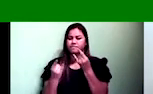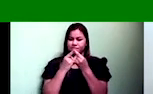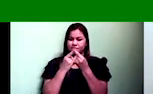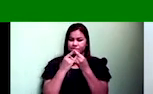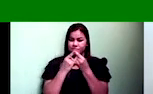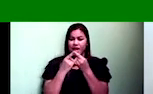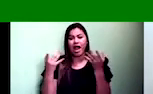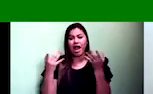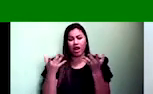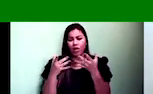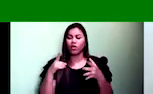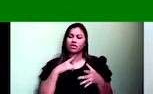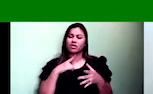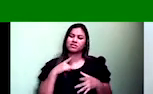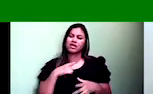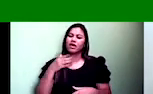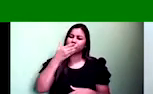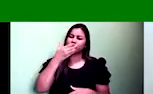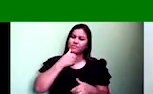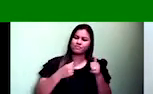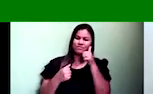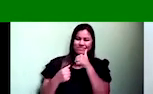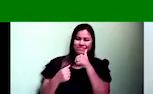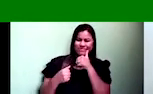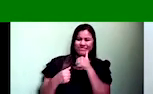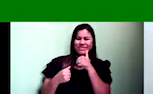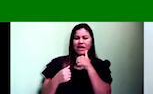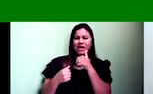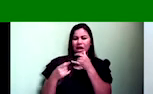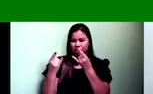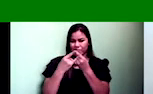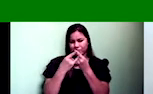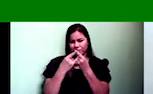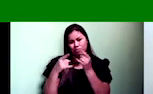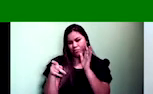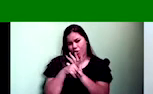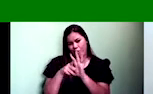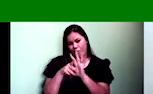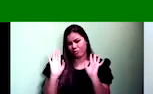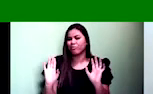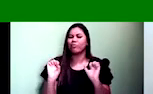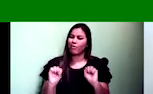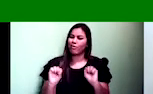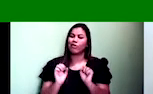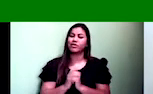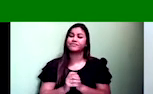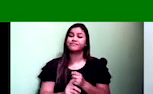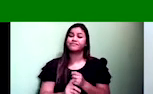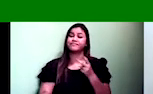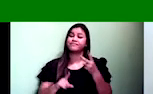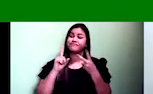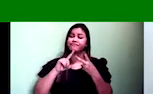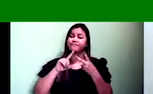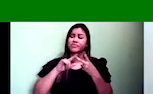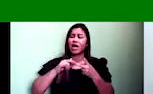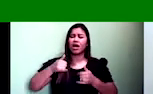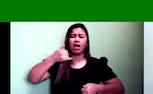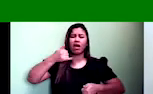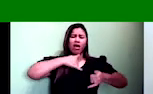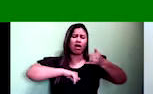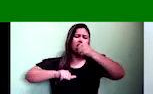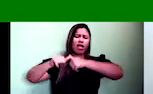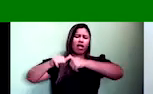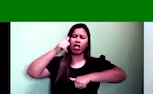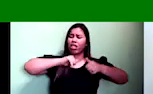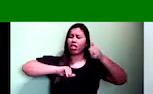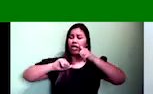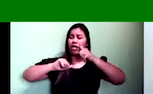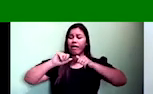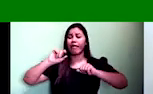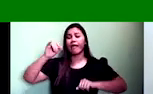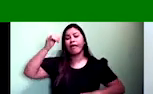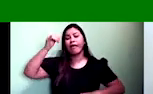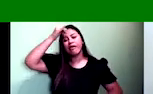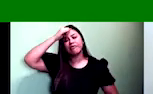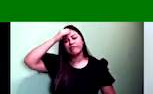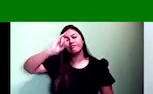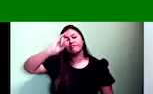feminino. Evitar o abuso de álcool. O abuso de álcool leva a uma